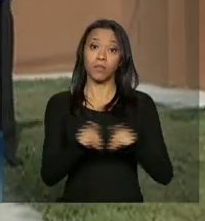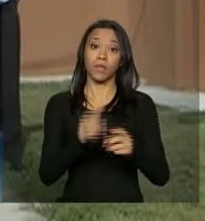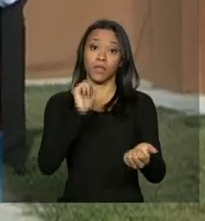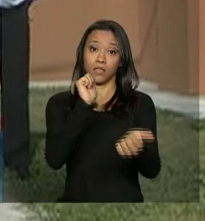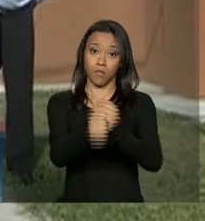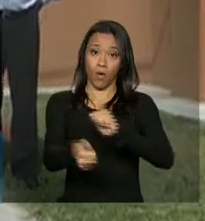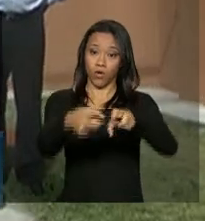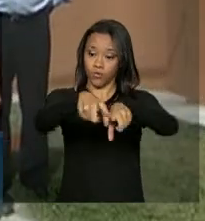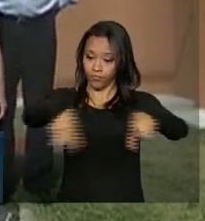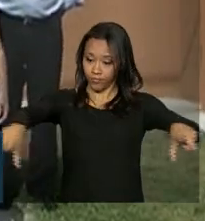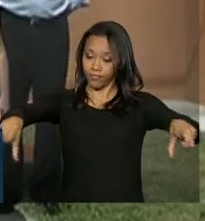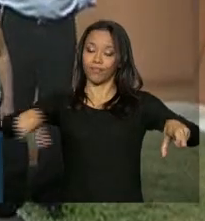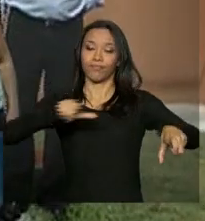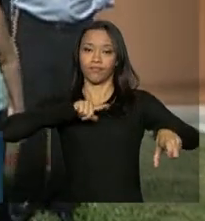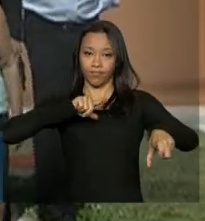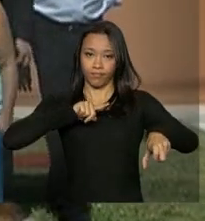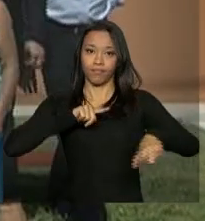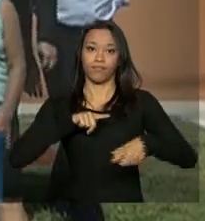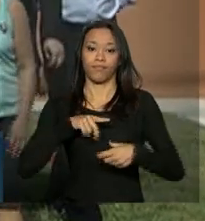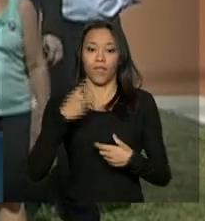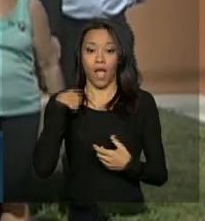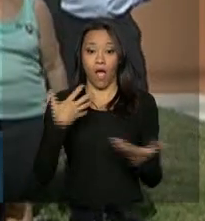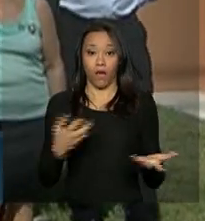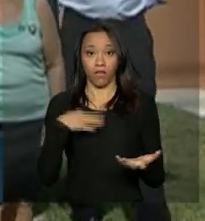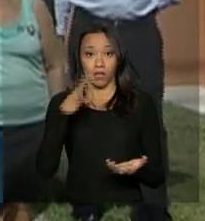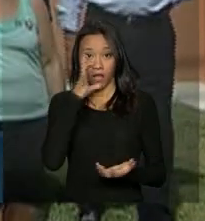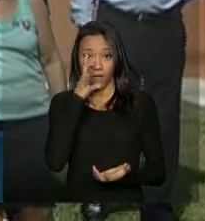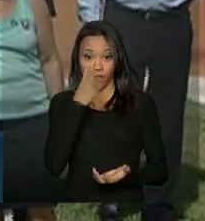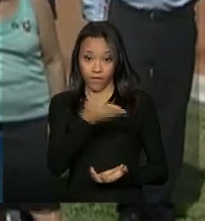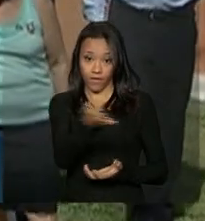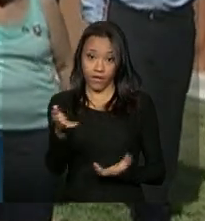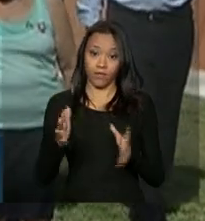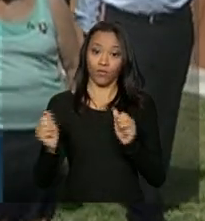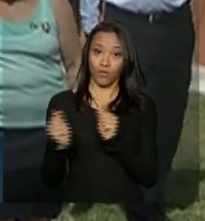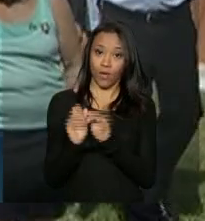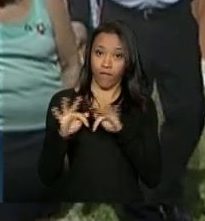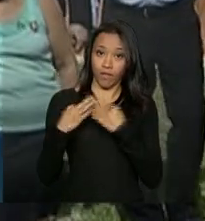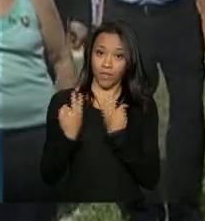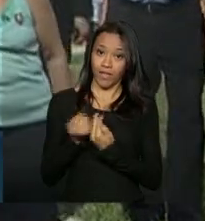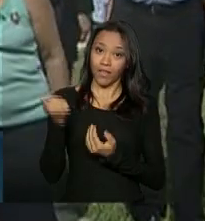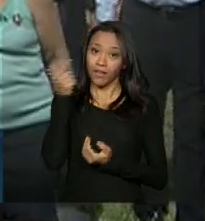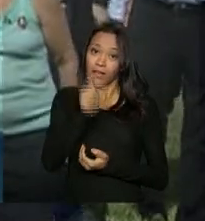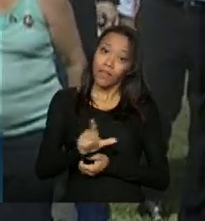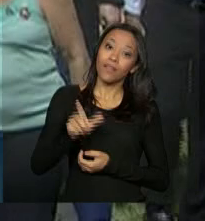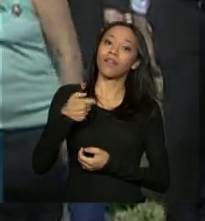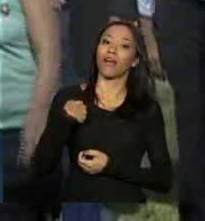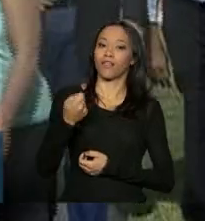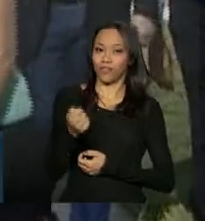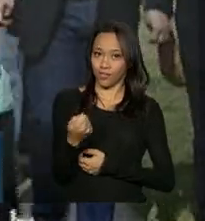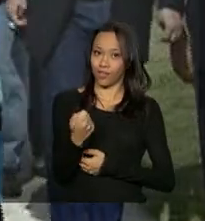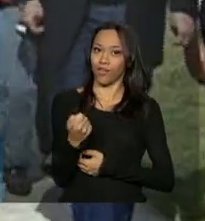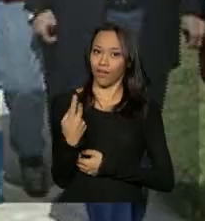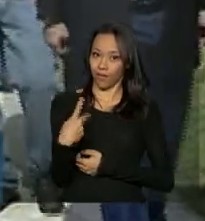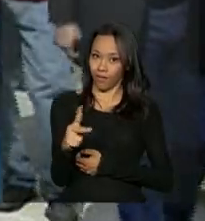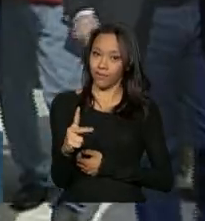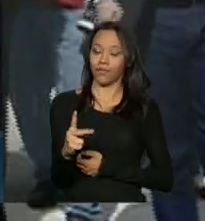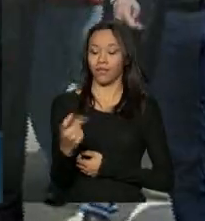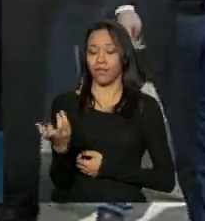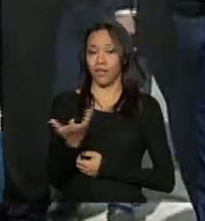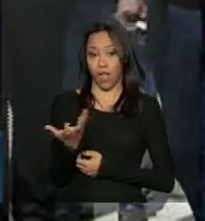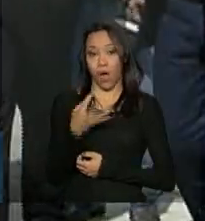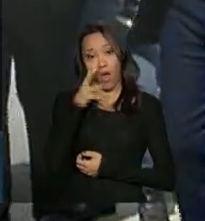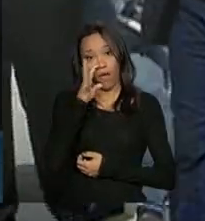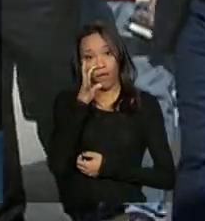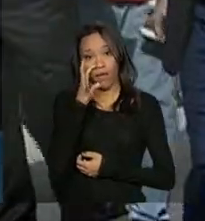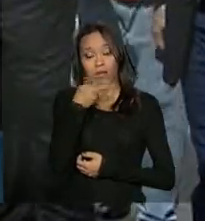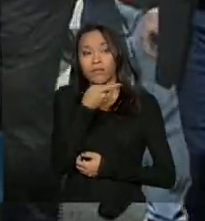esportes aí nas imagens você vê a presidenta Dilma Rousseff com a família beneficiada a dona desse apartamento que ela visitou e